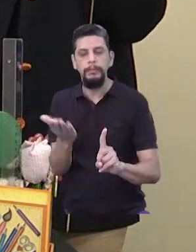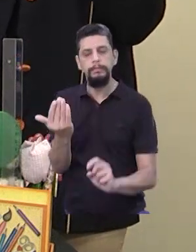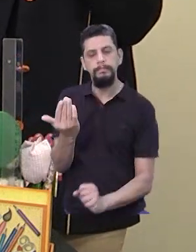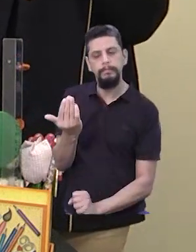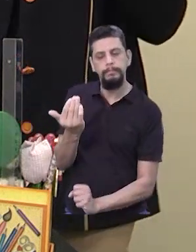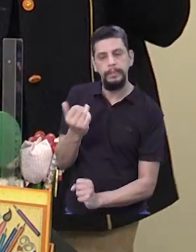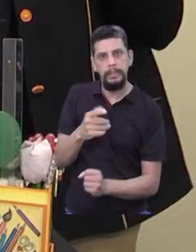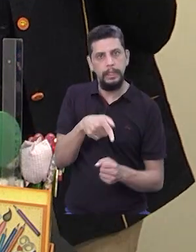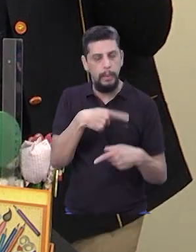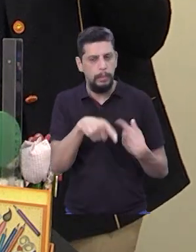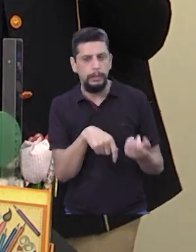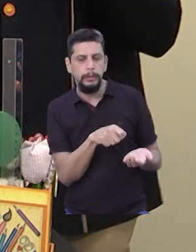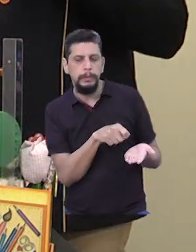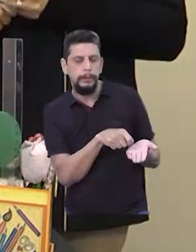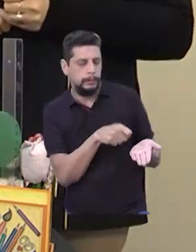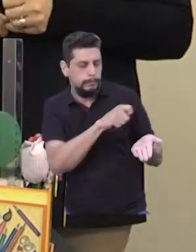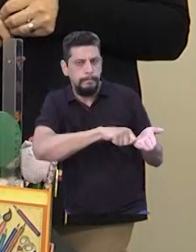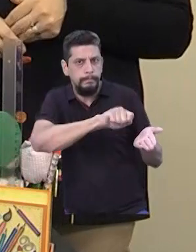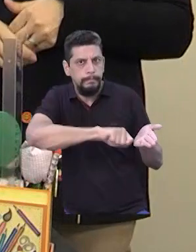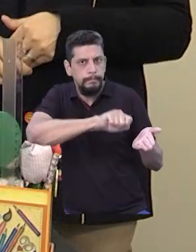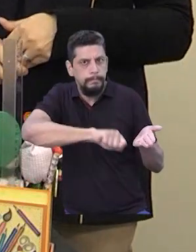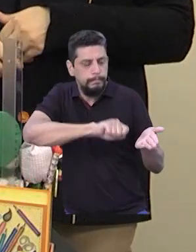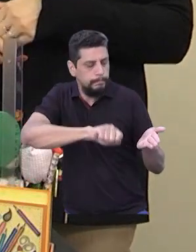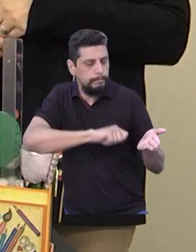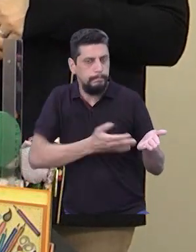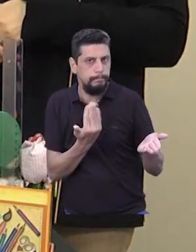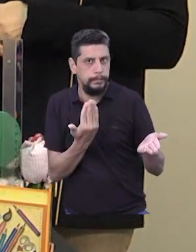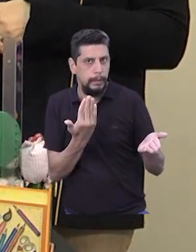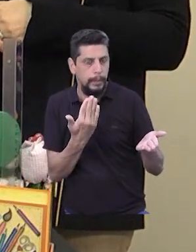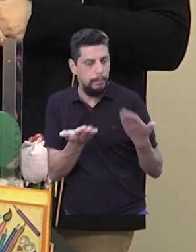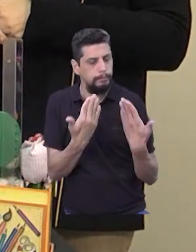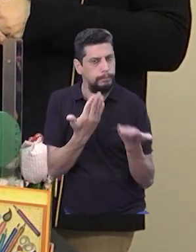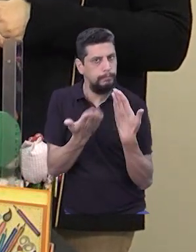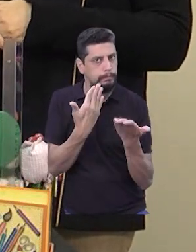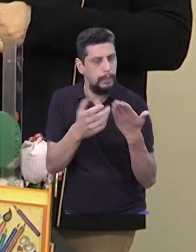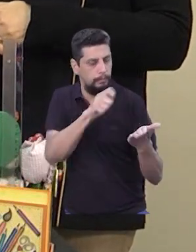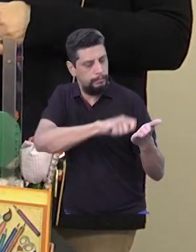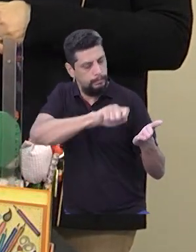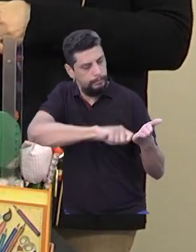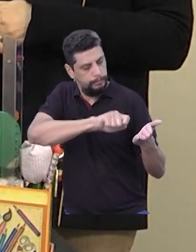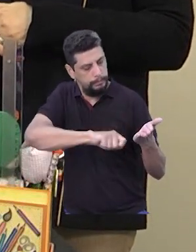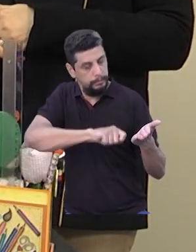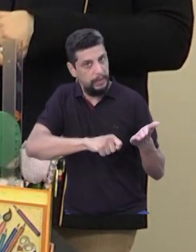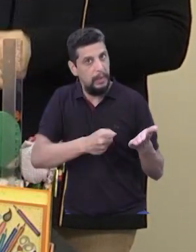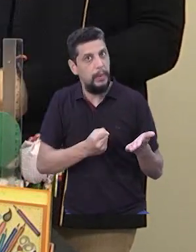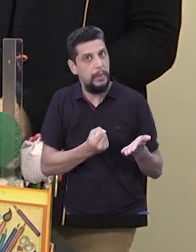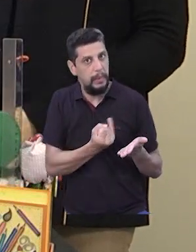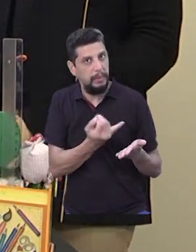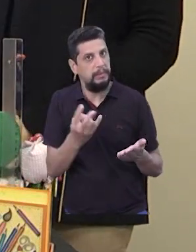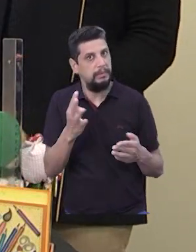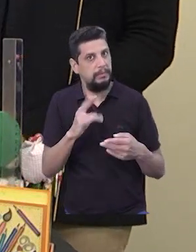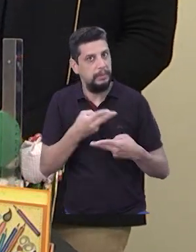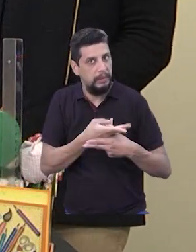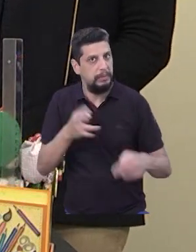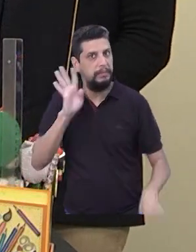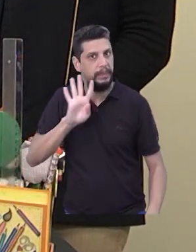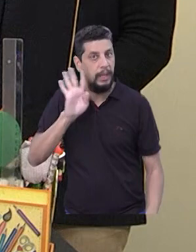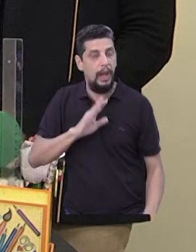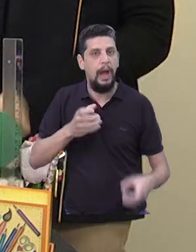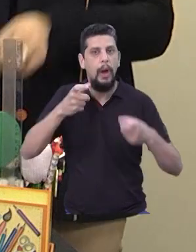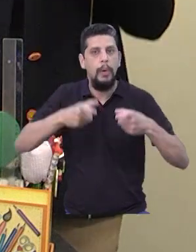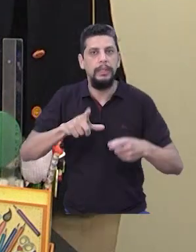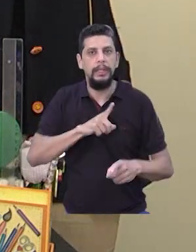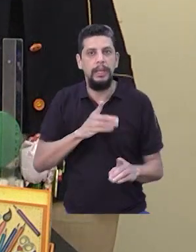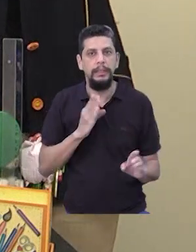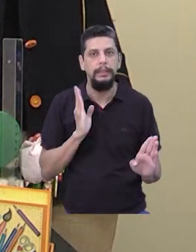de escutar, para o papel. Para o papel. Uhum. Tudo isso, entrevista. Nossa, legal, né? Quanta coisa, né? Uhum. Vamos ver onde que a gente pode encontrar